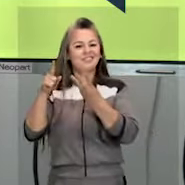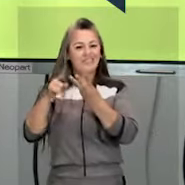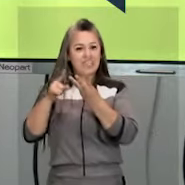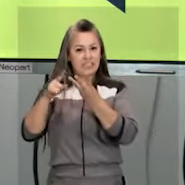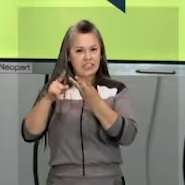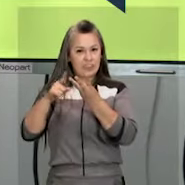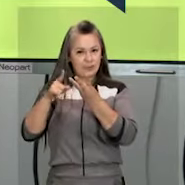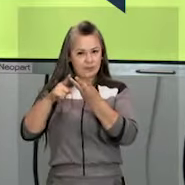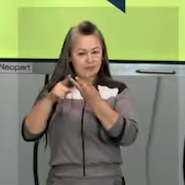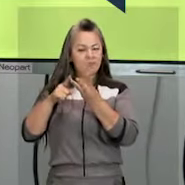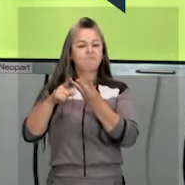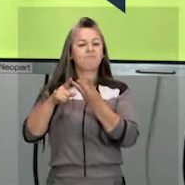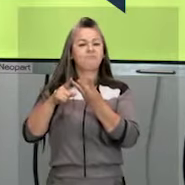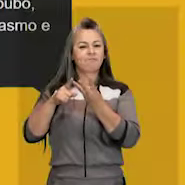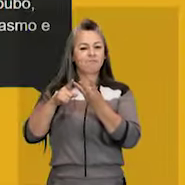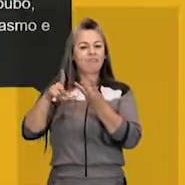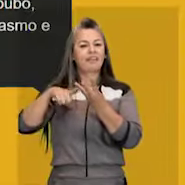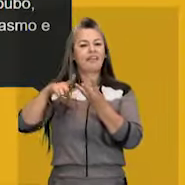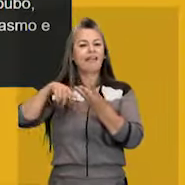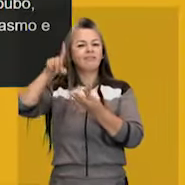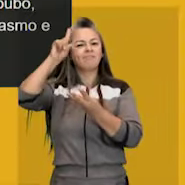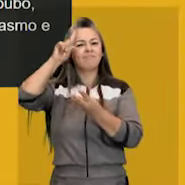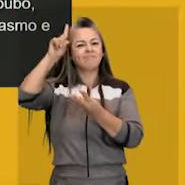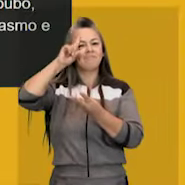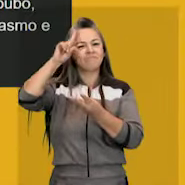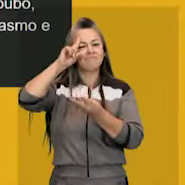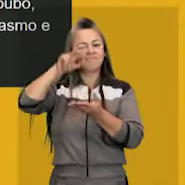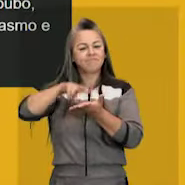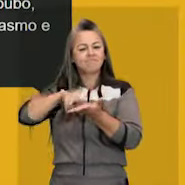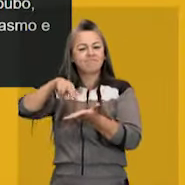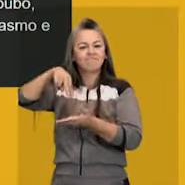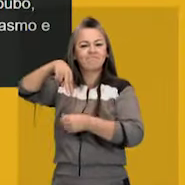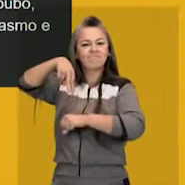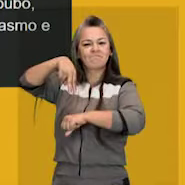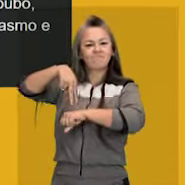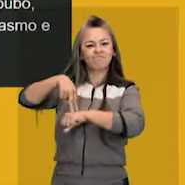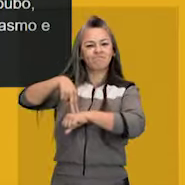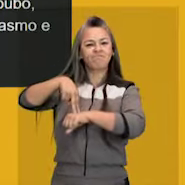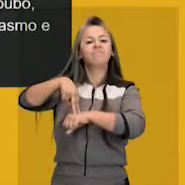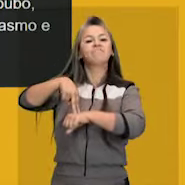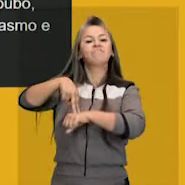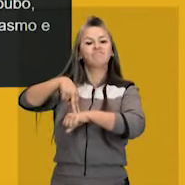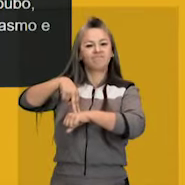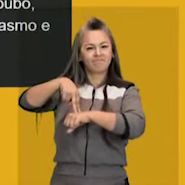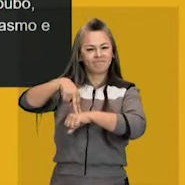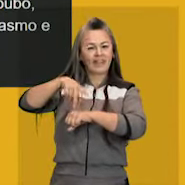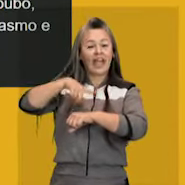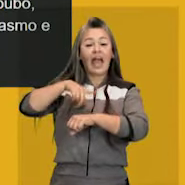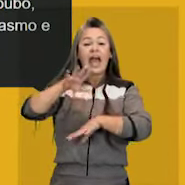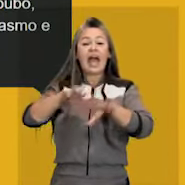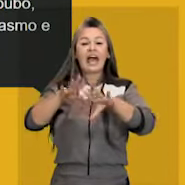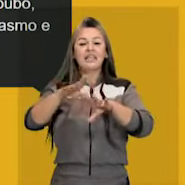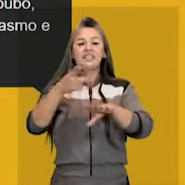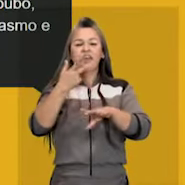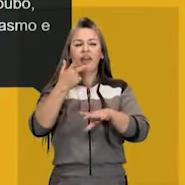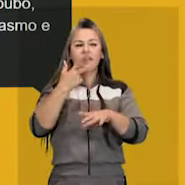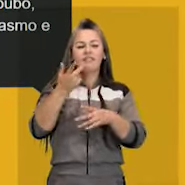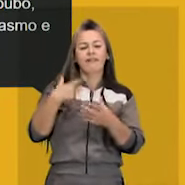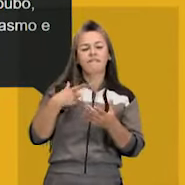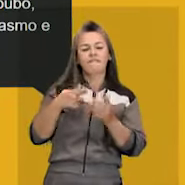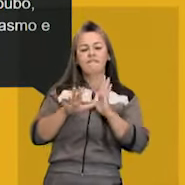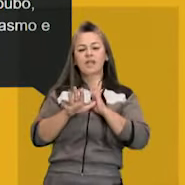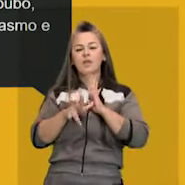aquela resistência ali do dia a dia. Tá? Então, a defesa da vida privada, a sabotagem no trabalho, a sabotagem